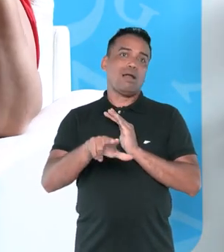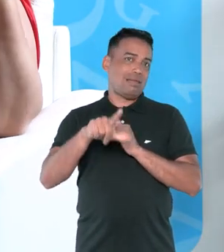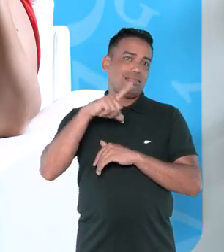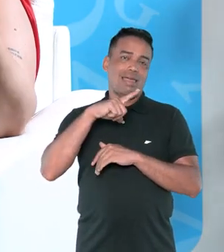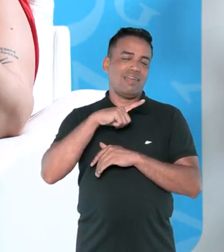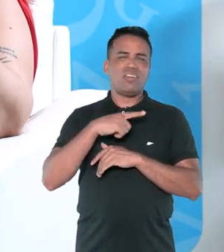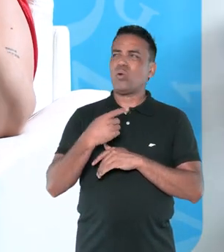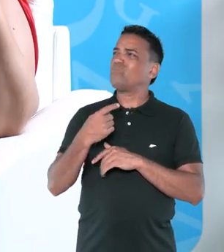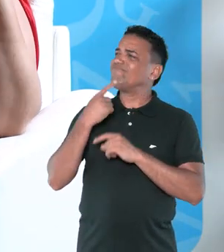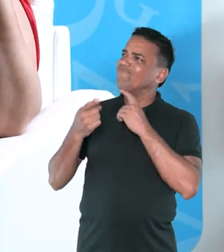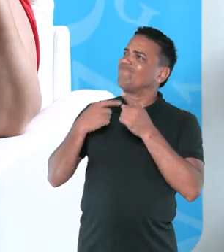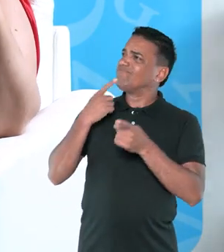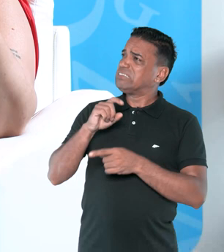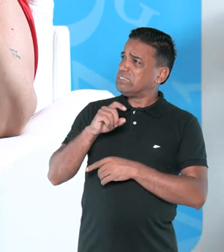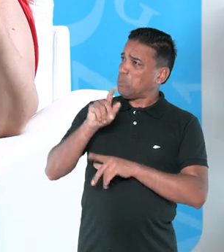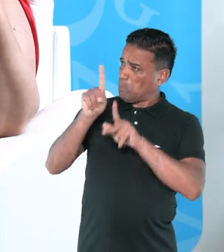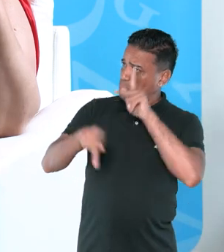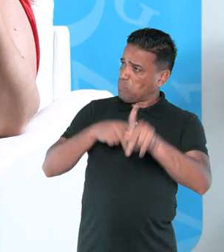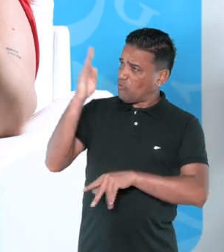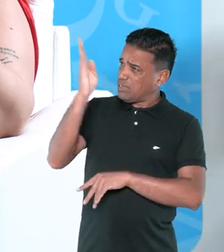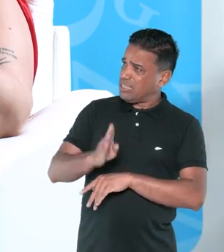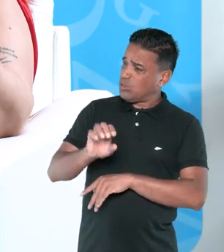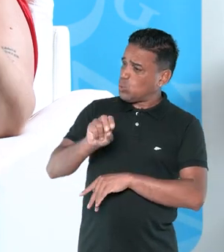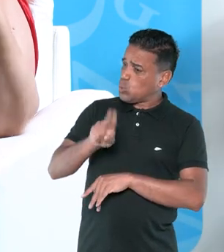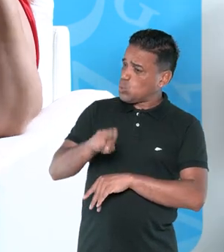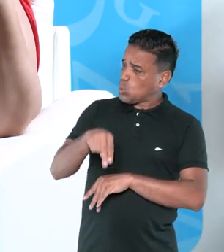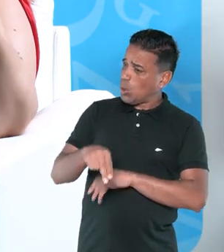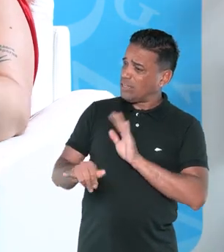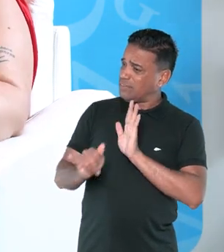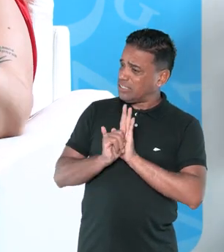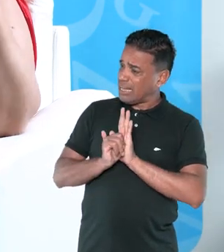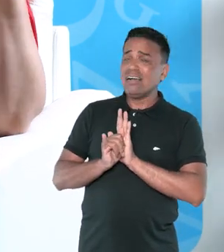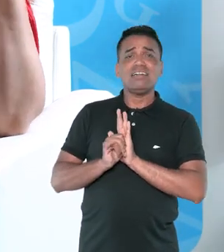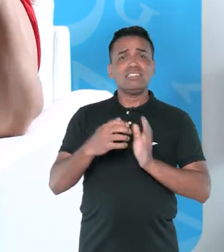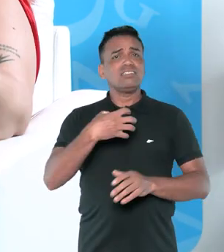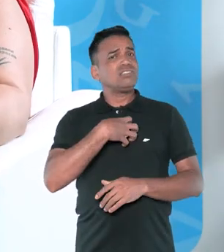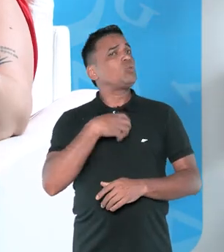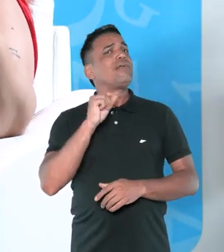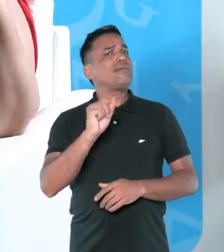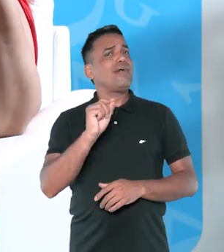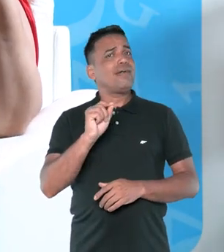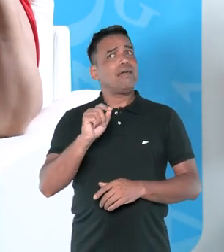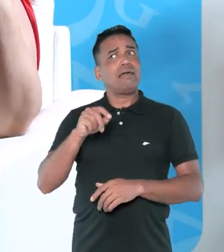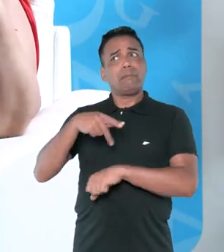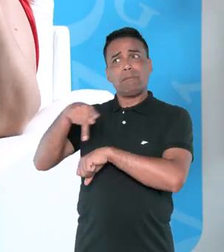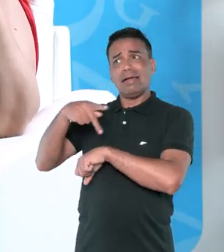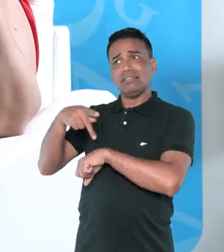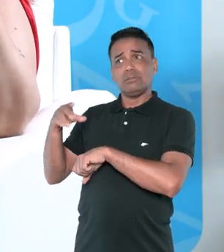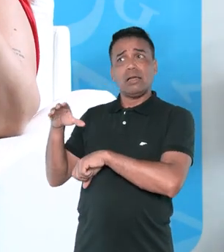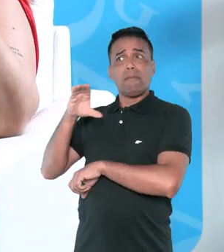me perguntava muito, assim, a gente nunca teve, ou são poucas pessoas que têm, o que é ser brasileiro, todo mundo indo embora para Portugal.